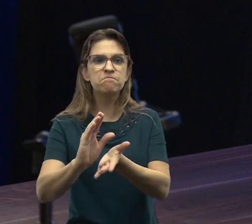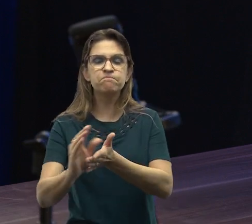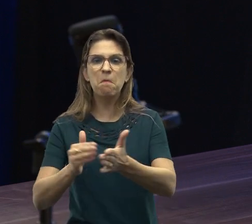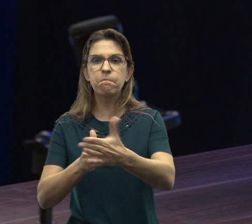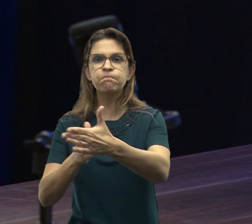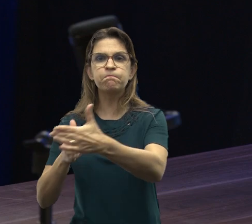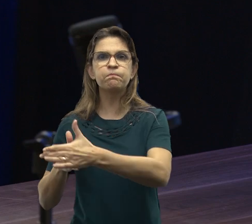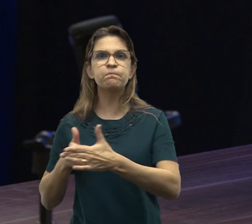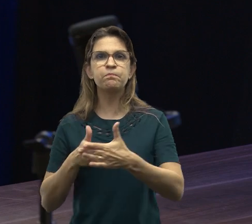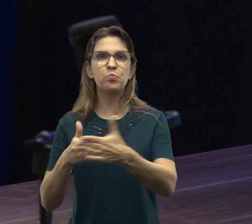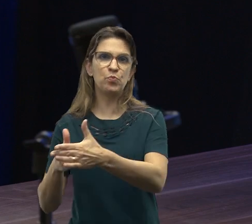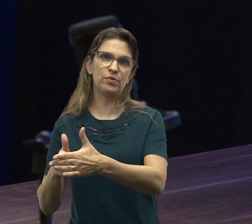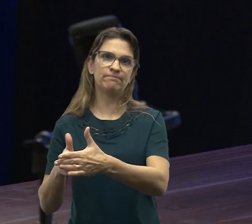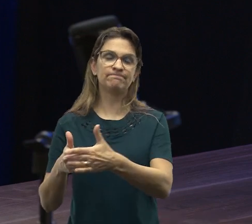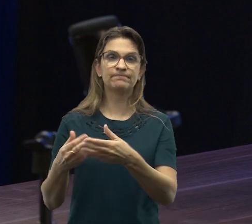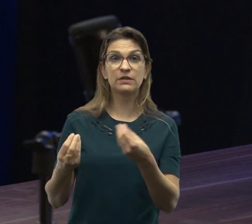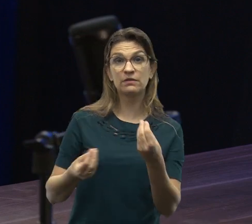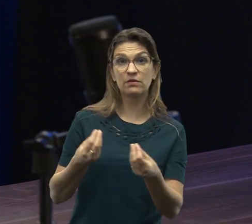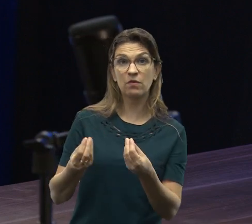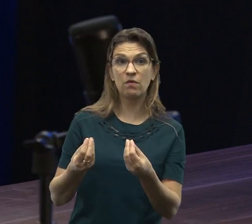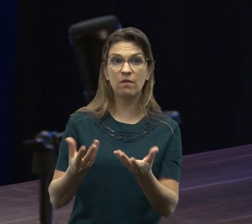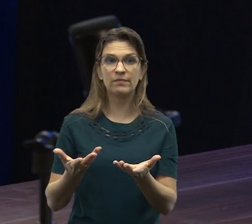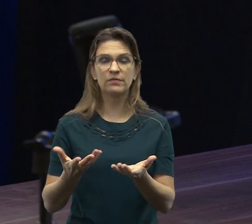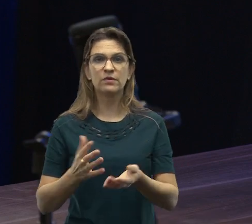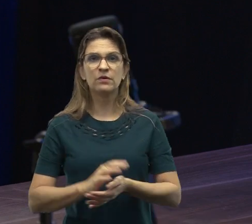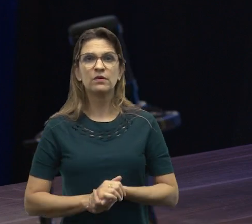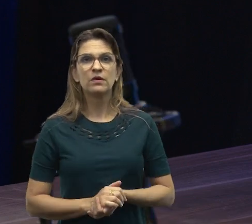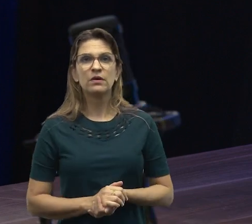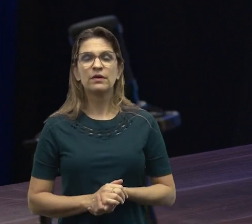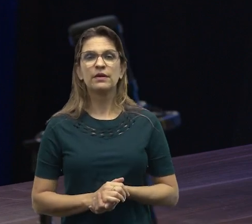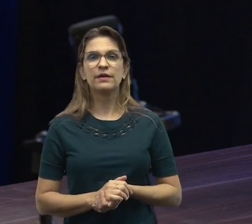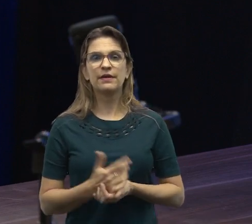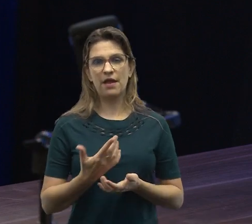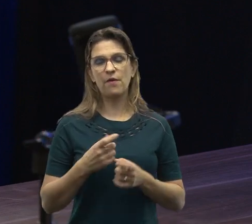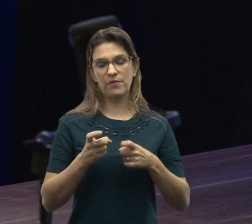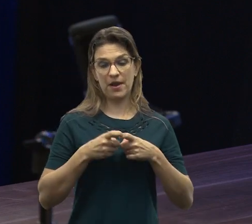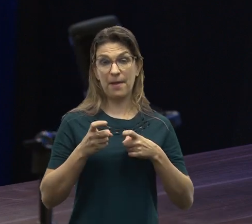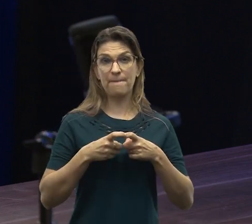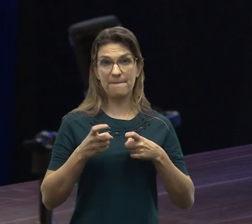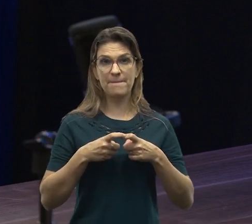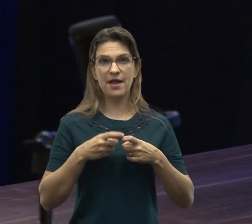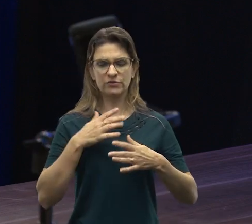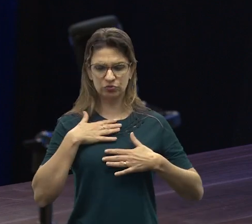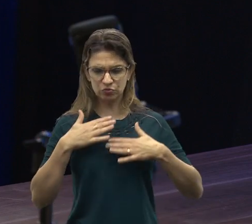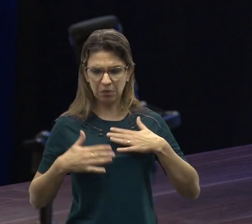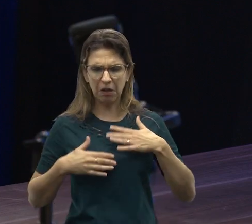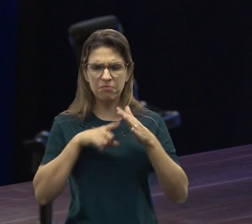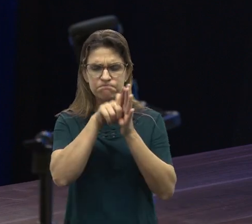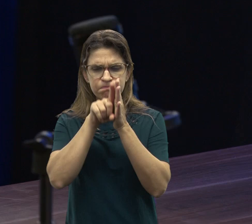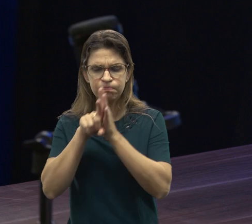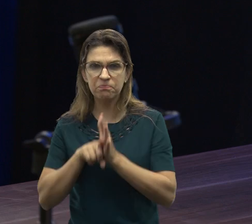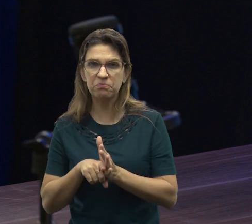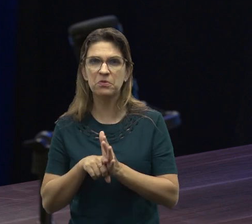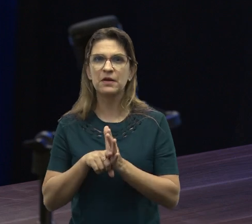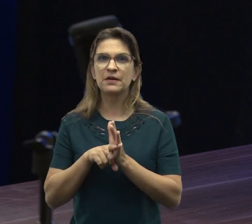Outra causa que, por ser médico legista, a gente vê essas coisas acontecendo. A